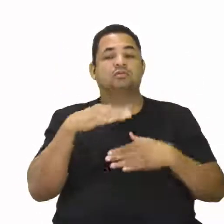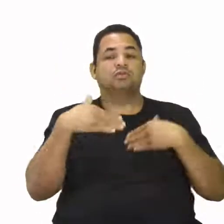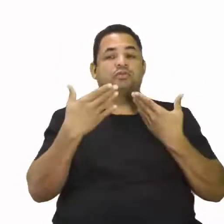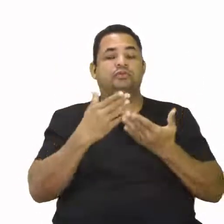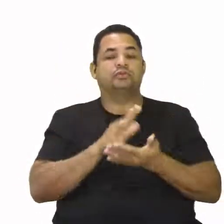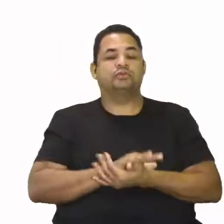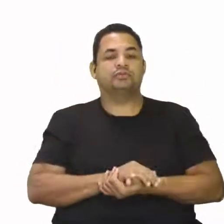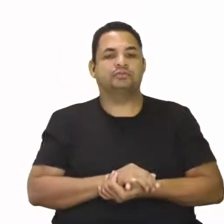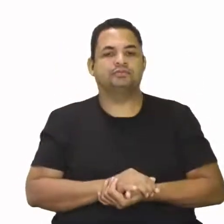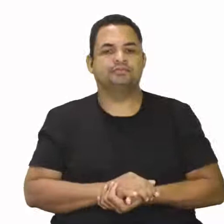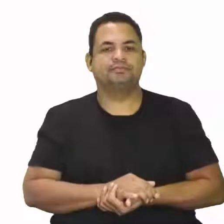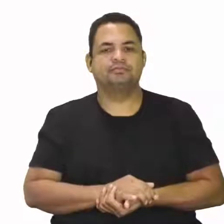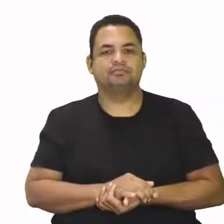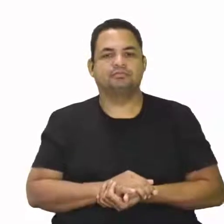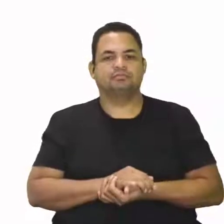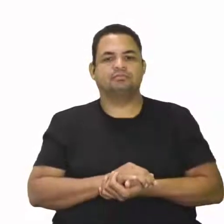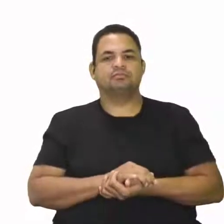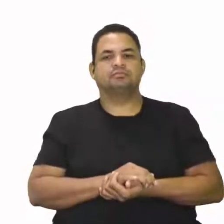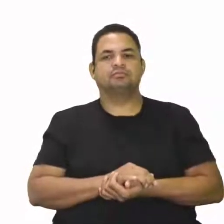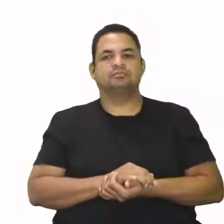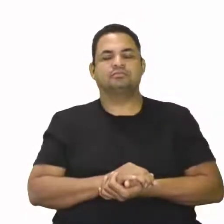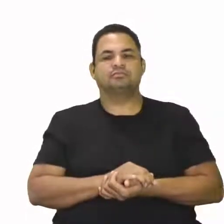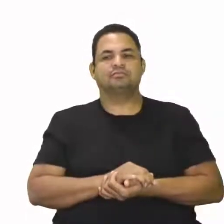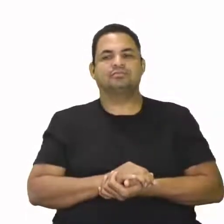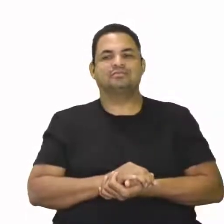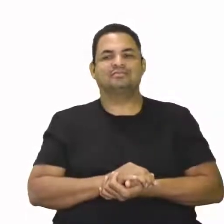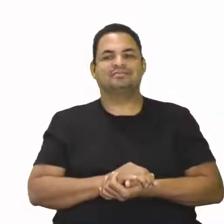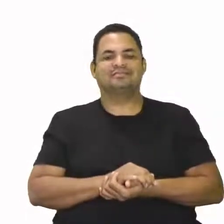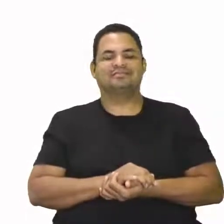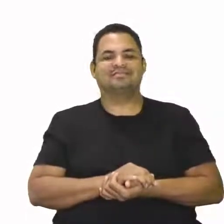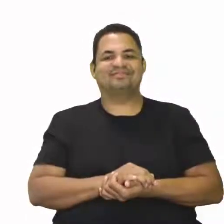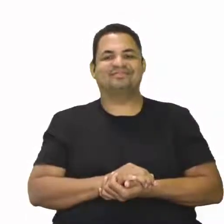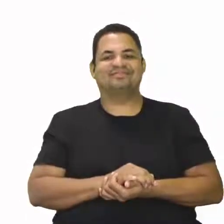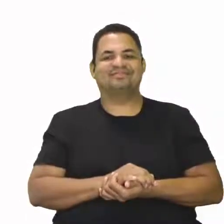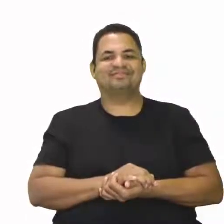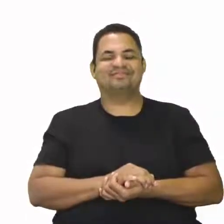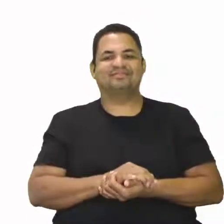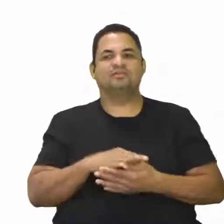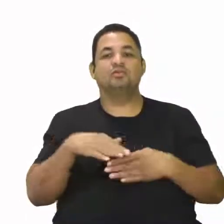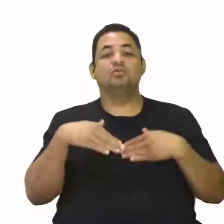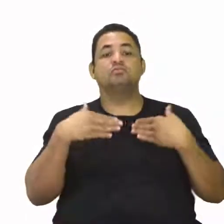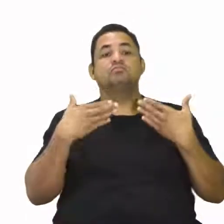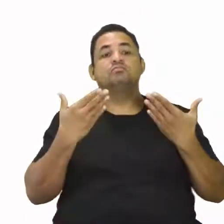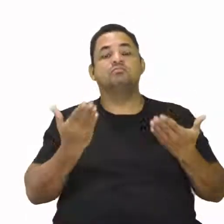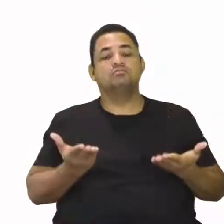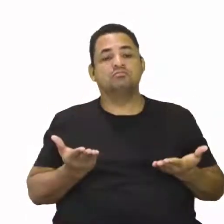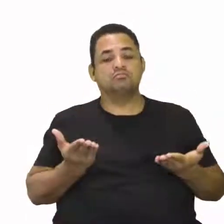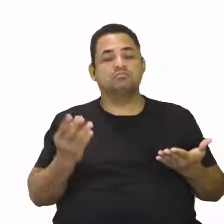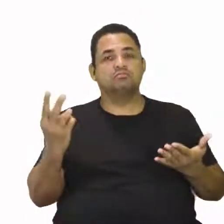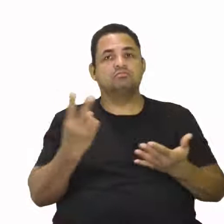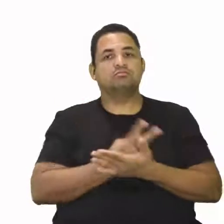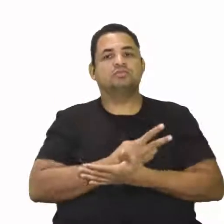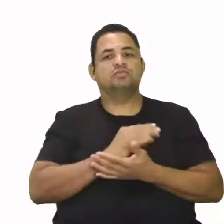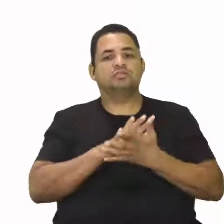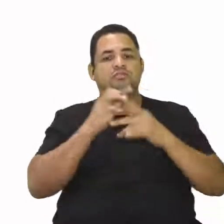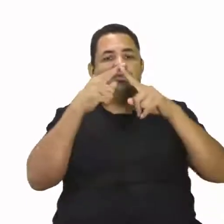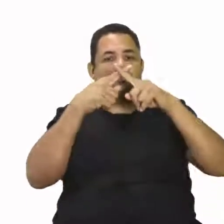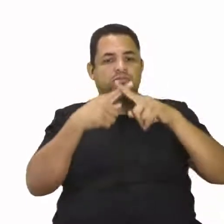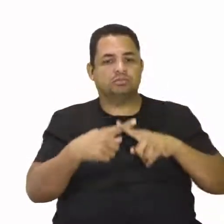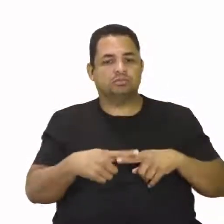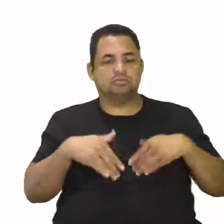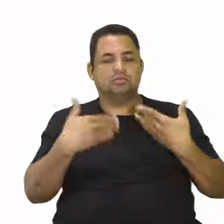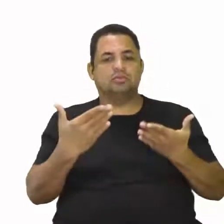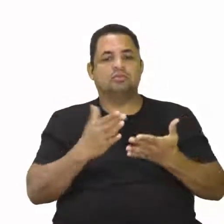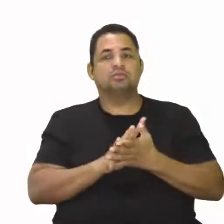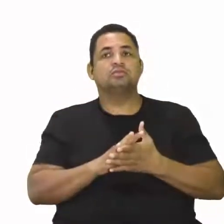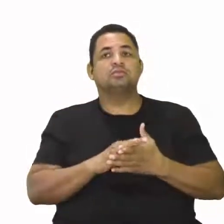gente chama é ótimo, que eu não chamo ninguém para duelo nenhum. Quando ocorre um duelo, quais são